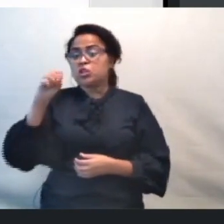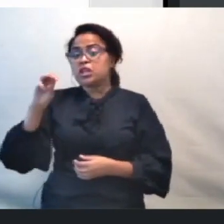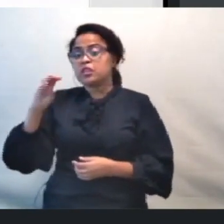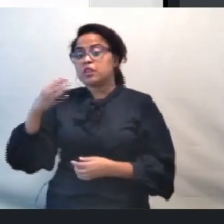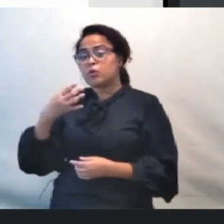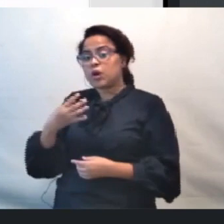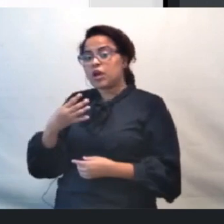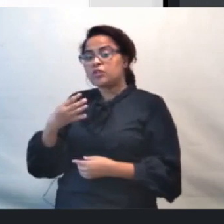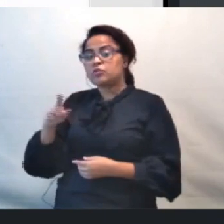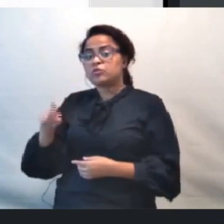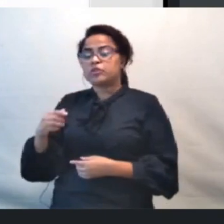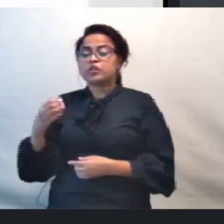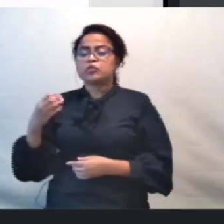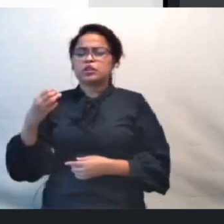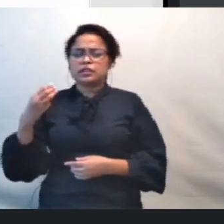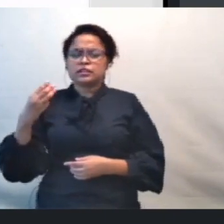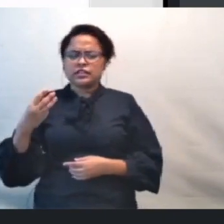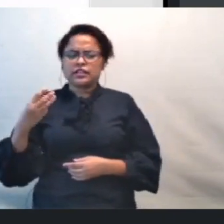34,6%.